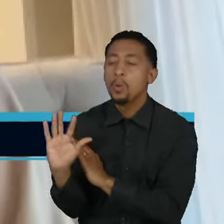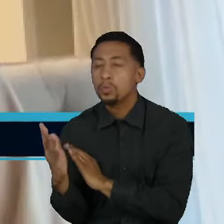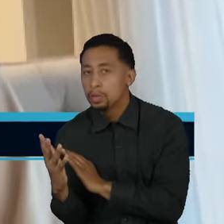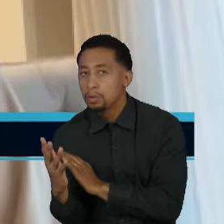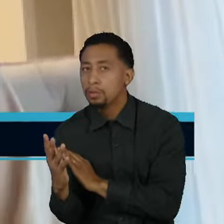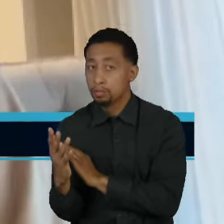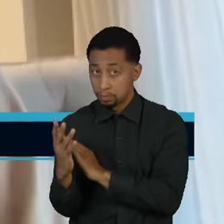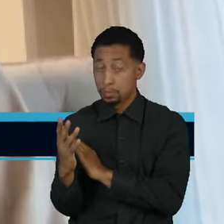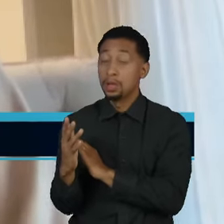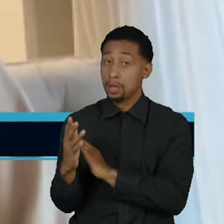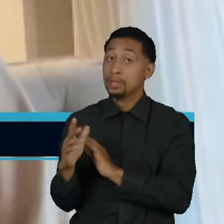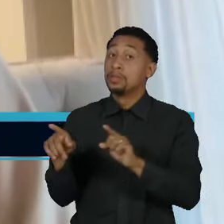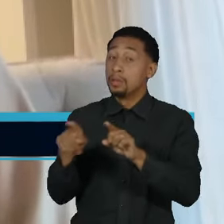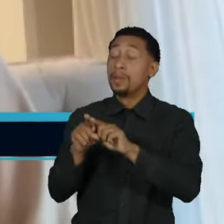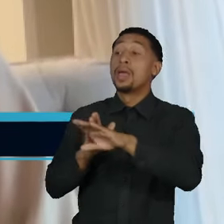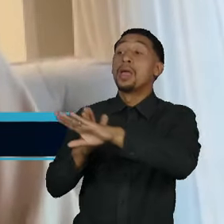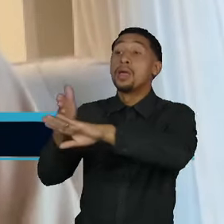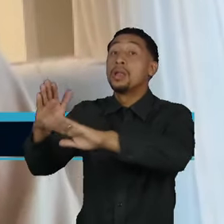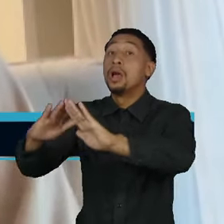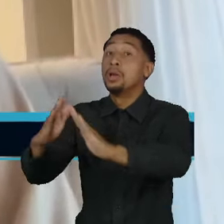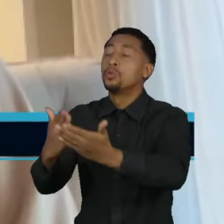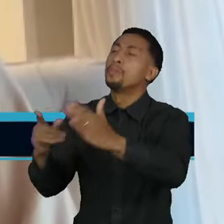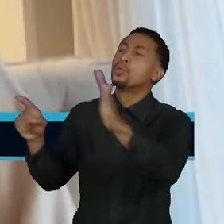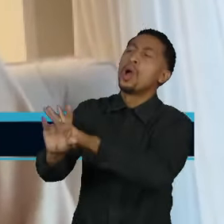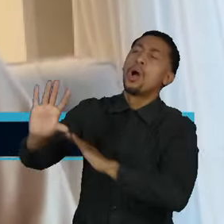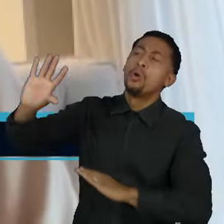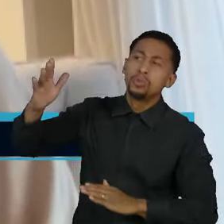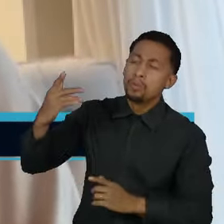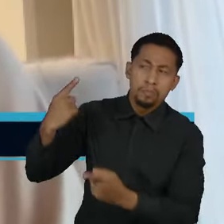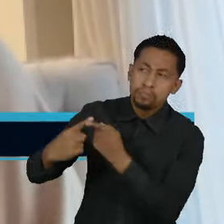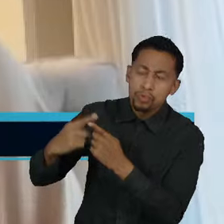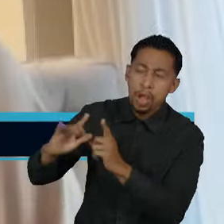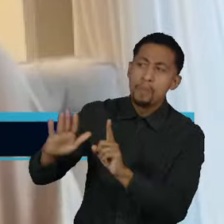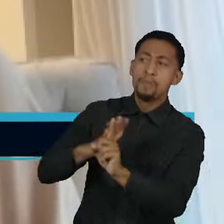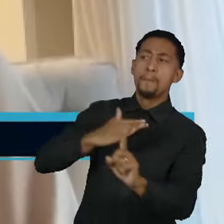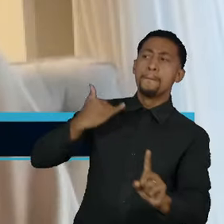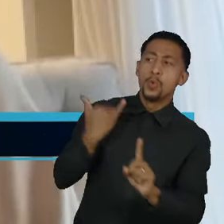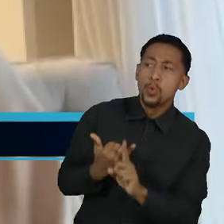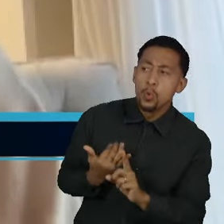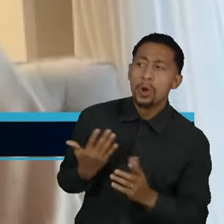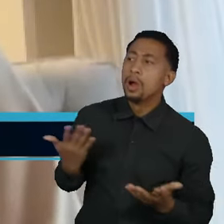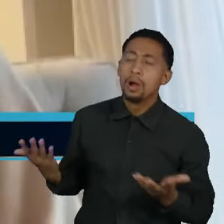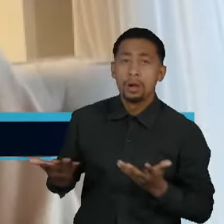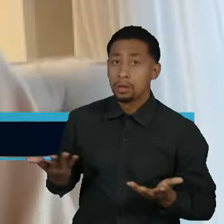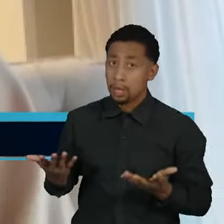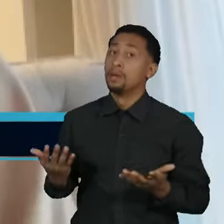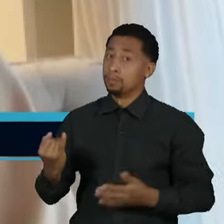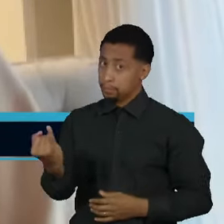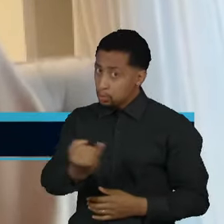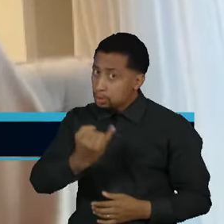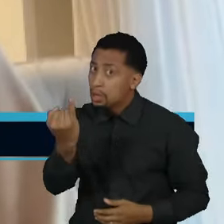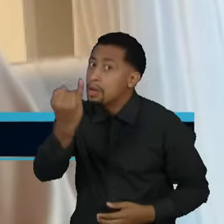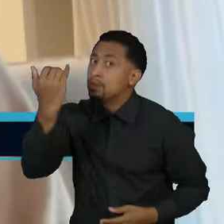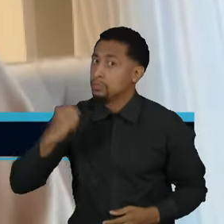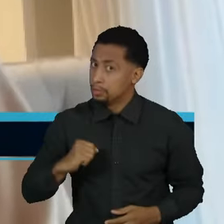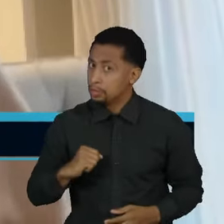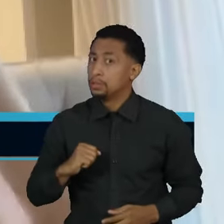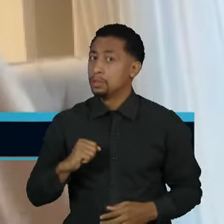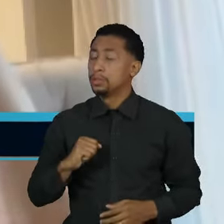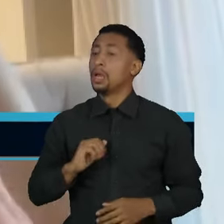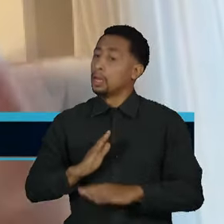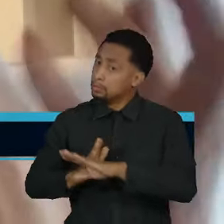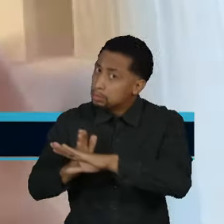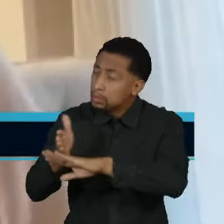acontece, e sempre, sempre contar muito com a escola. Então, ir até lá, contar o que está acontecendo, é um